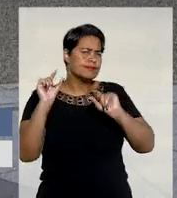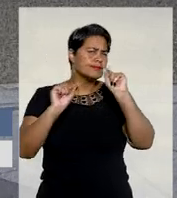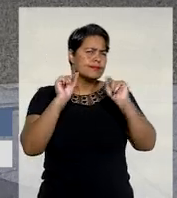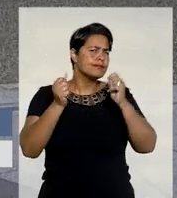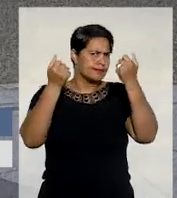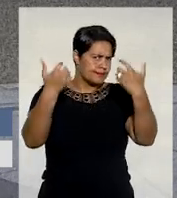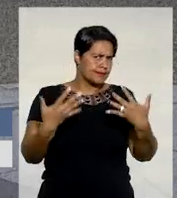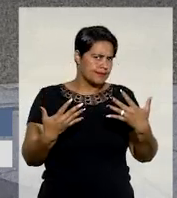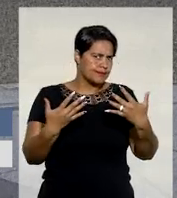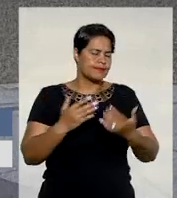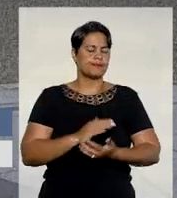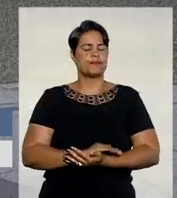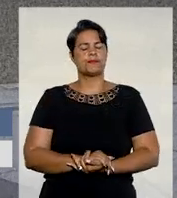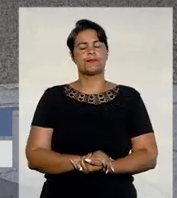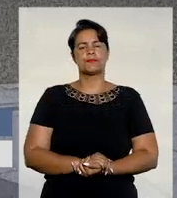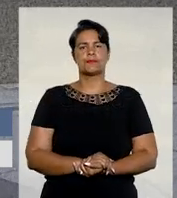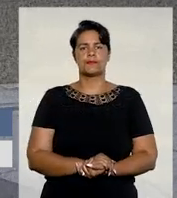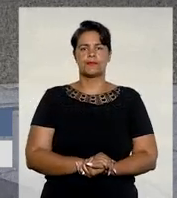enfim.